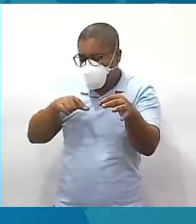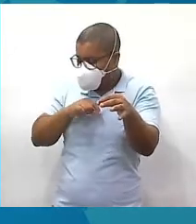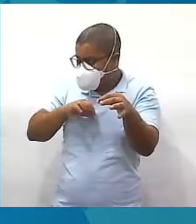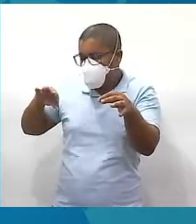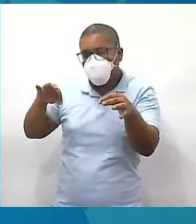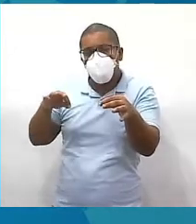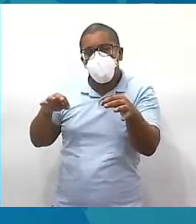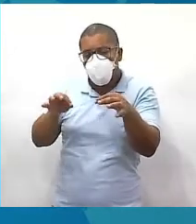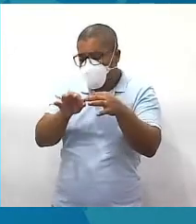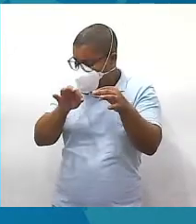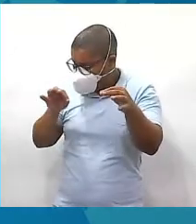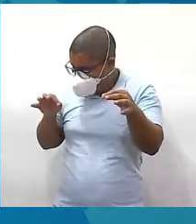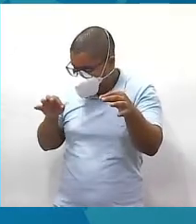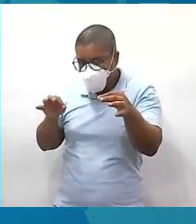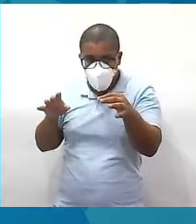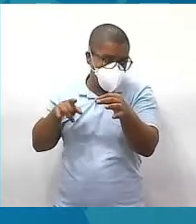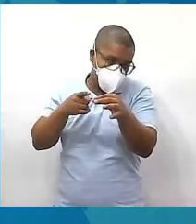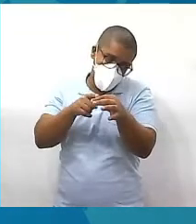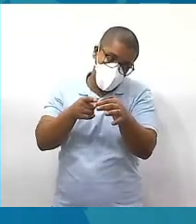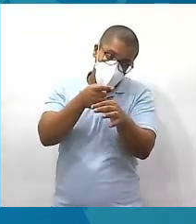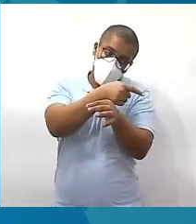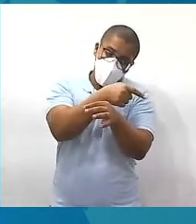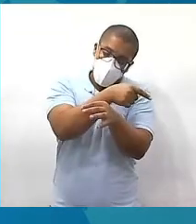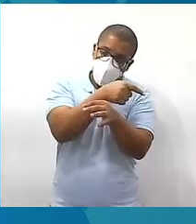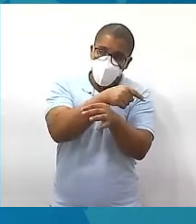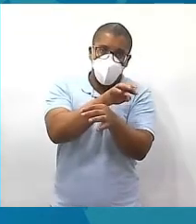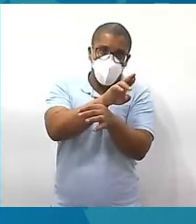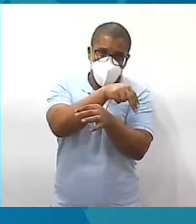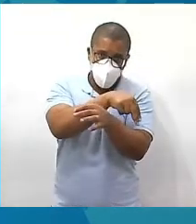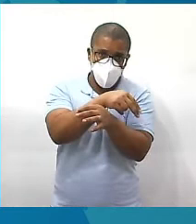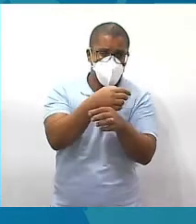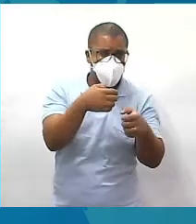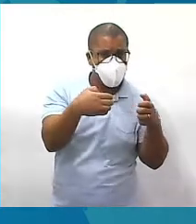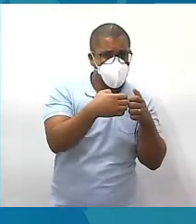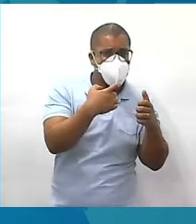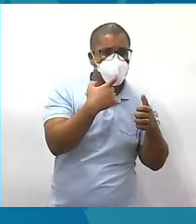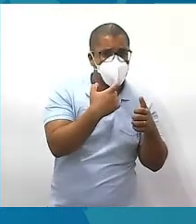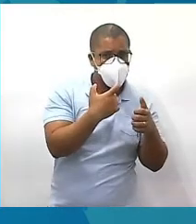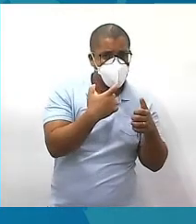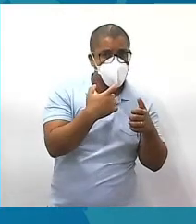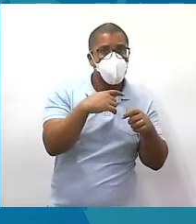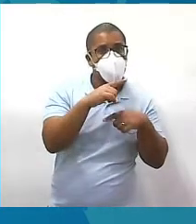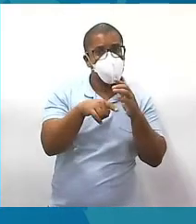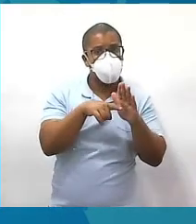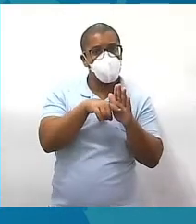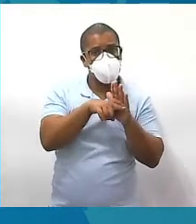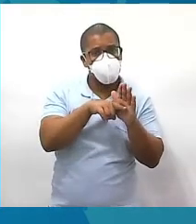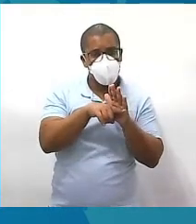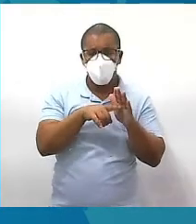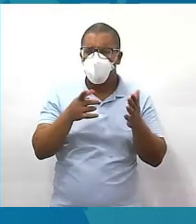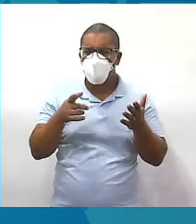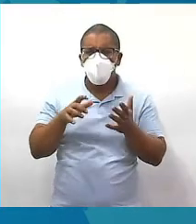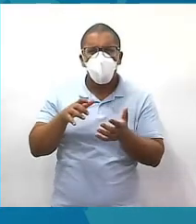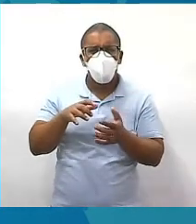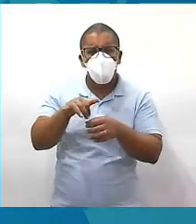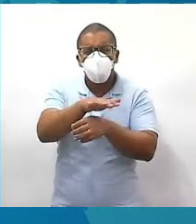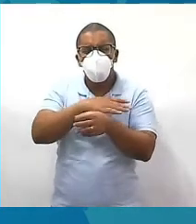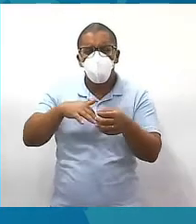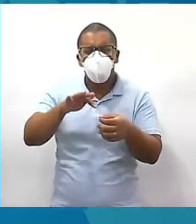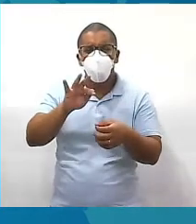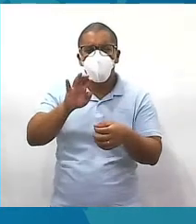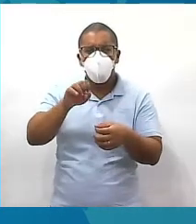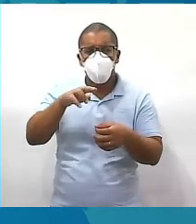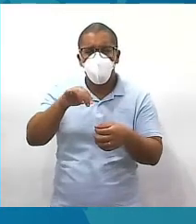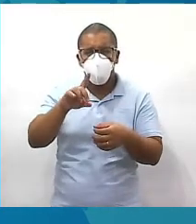do Norte, porque está mais próximo dele do que a gente, tá bom? E aí depois você pesquisa por que a Ilha de Fernando de Noronha pertence a nós e